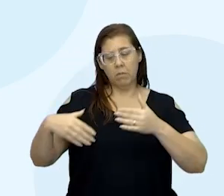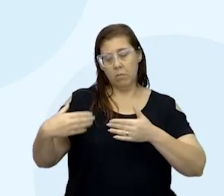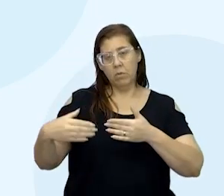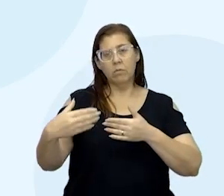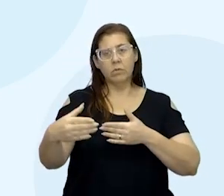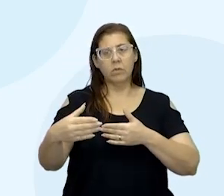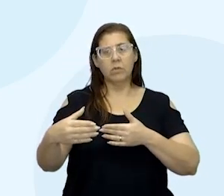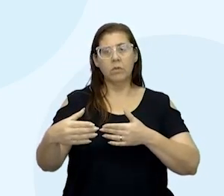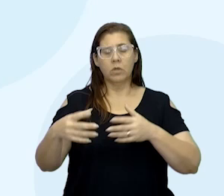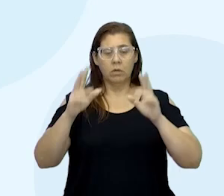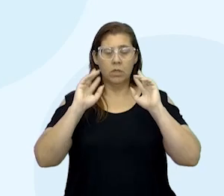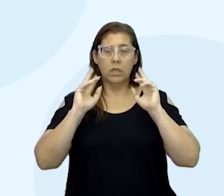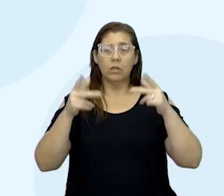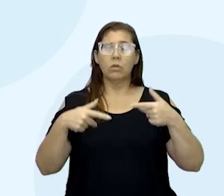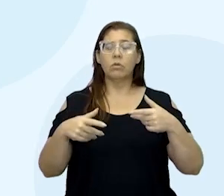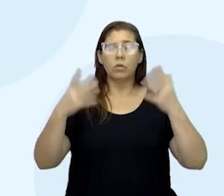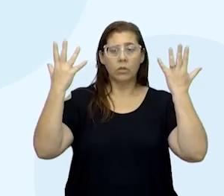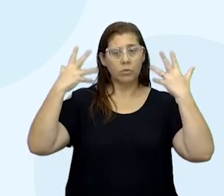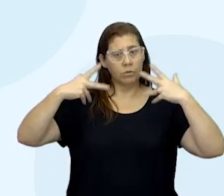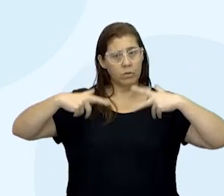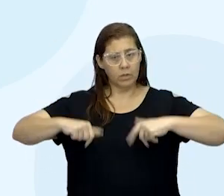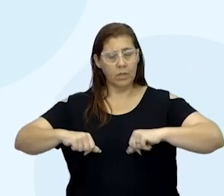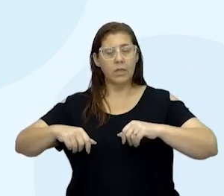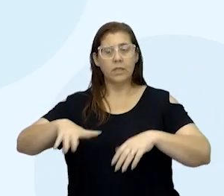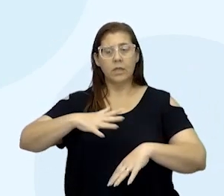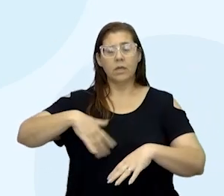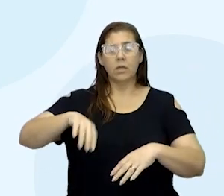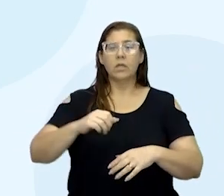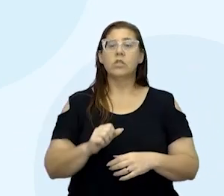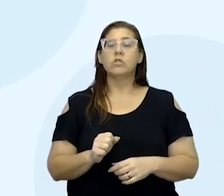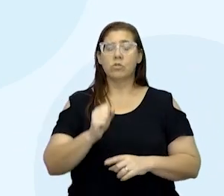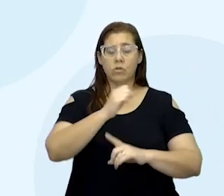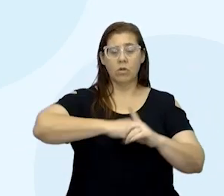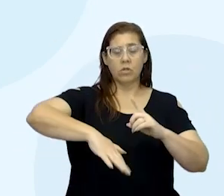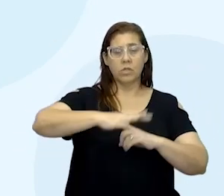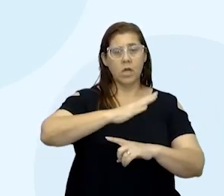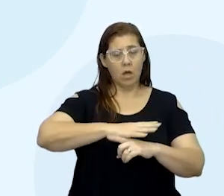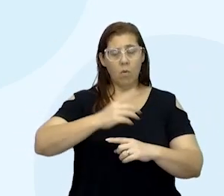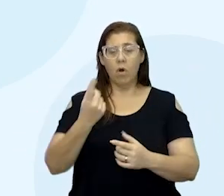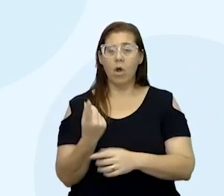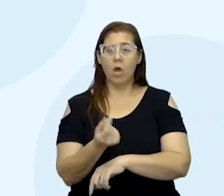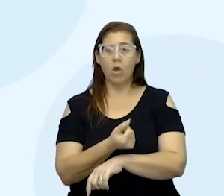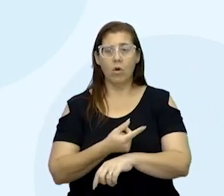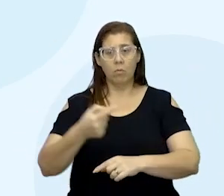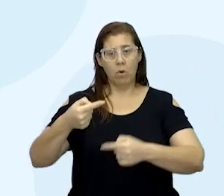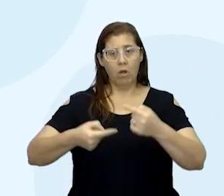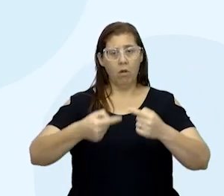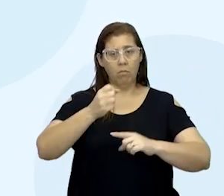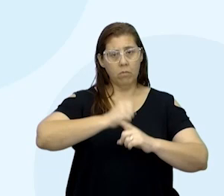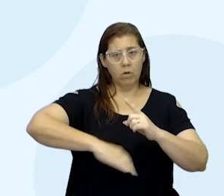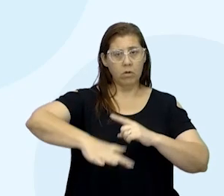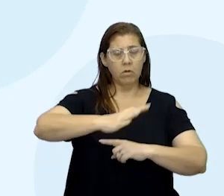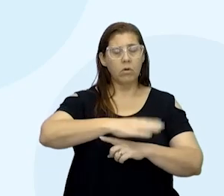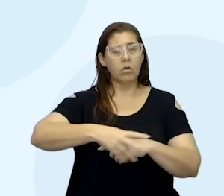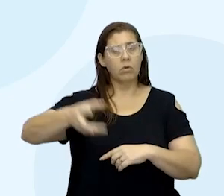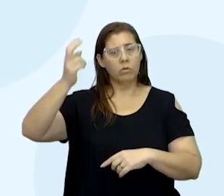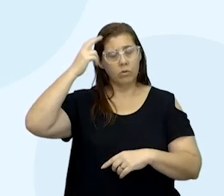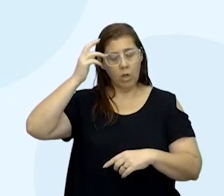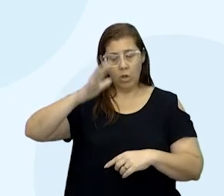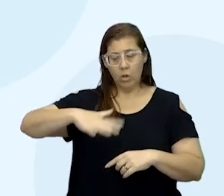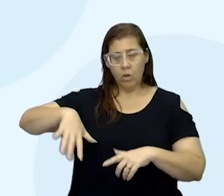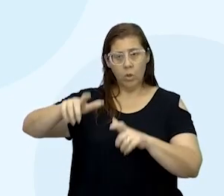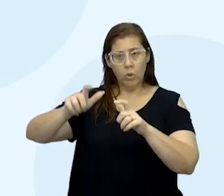de natureza histórica, social, econômica, filosófica, política e cultural em âmbito